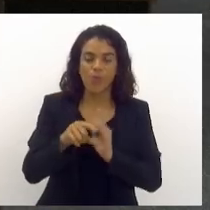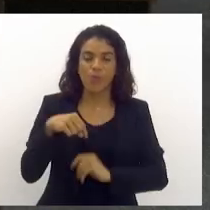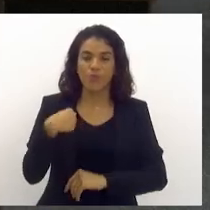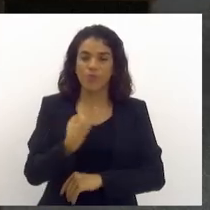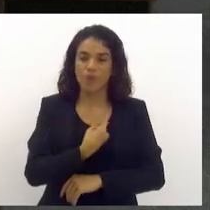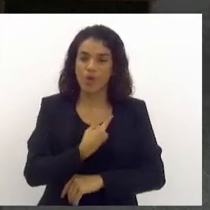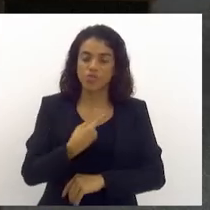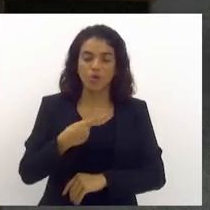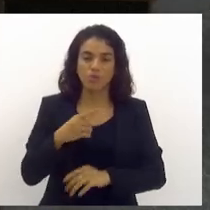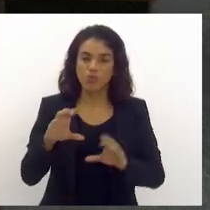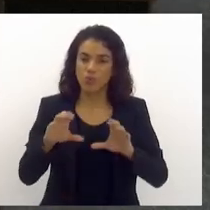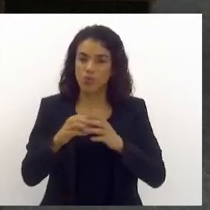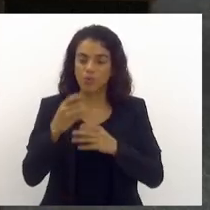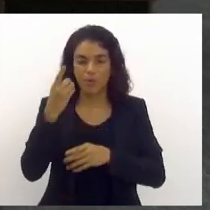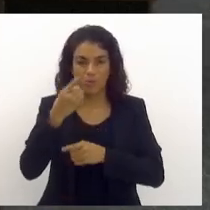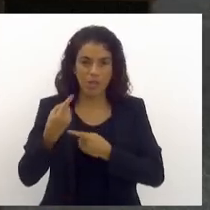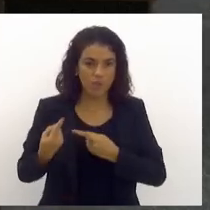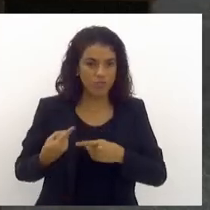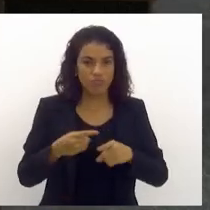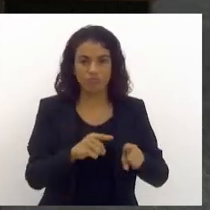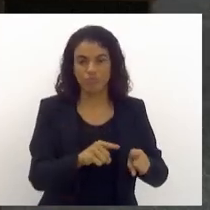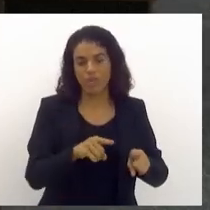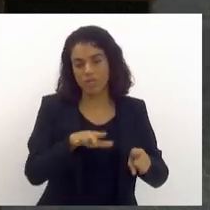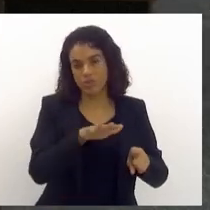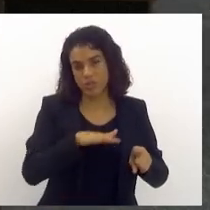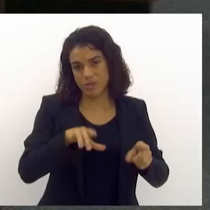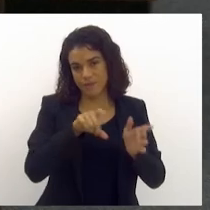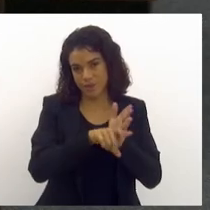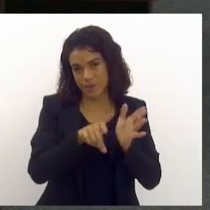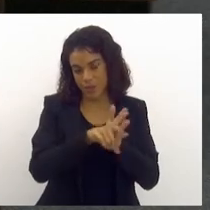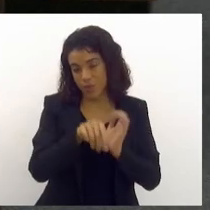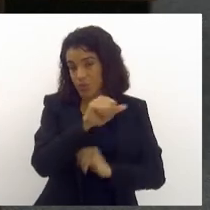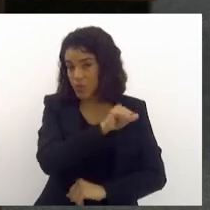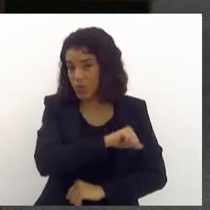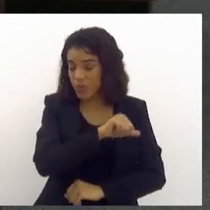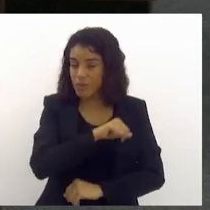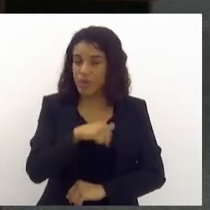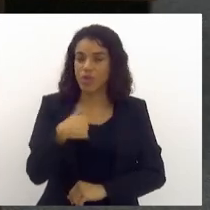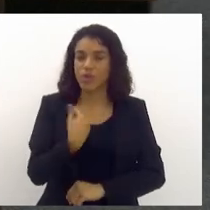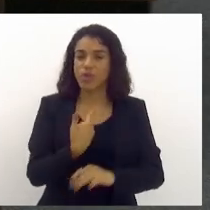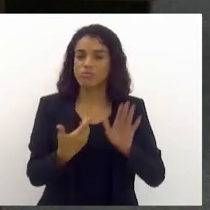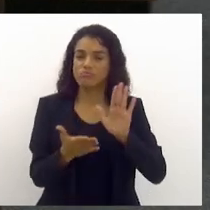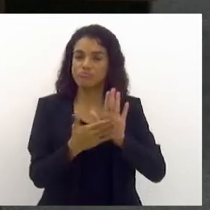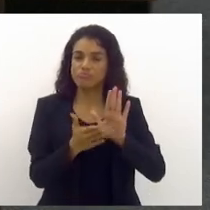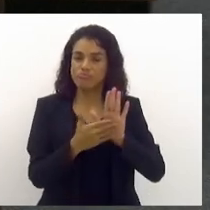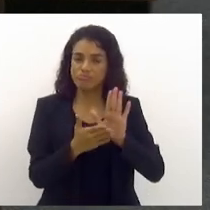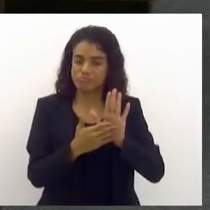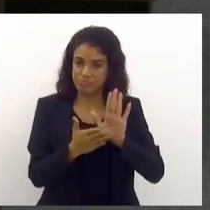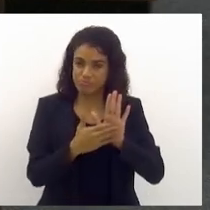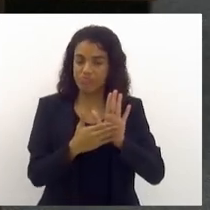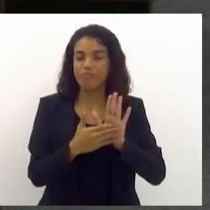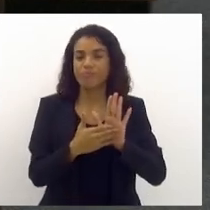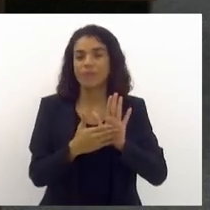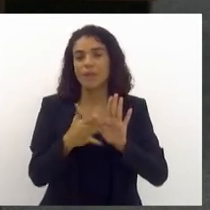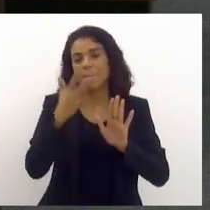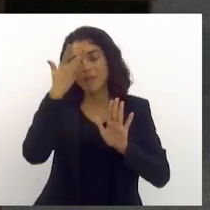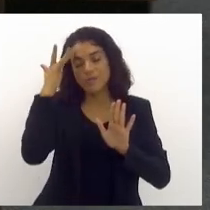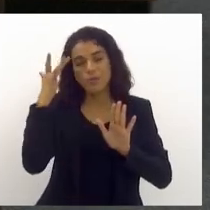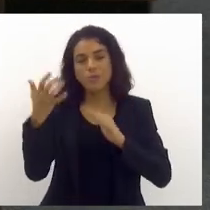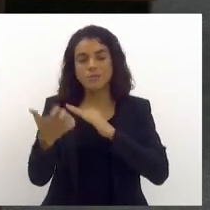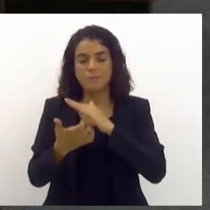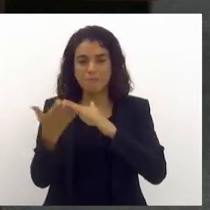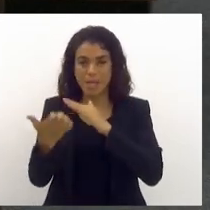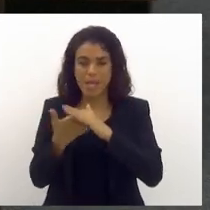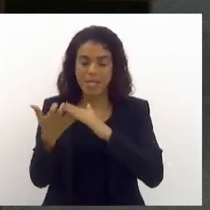oposição irresponsável à situação fiscal do Rio. E a gente trouxe a proposta da cobrança dos grandes devedores do Estado, que